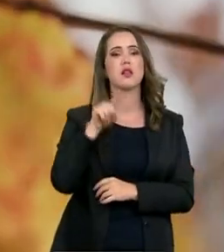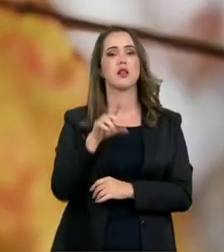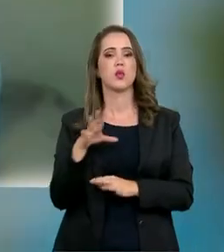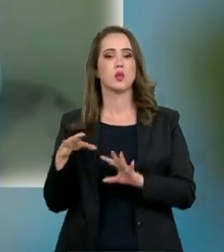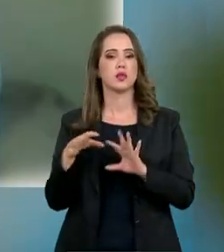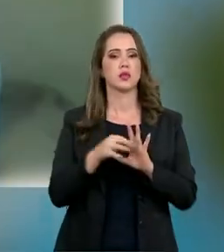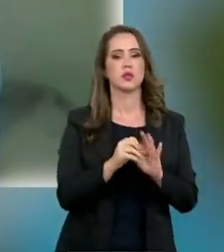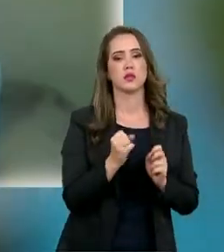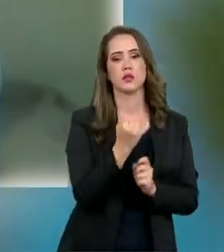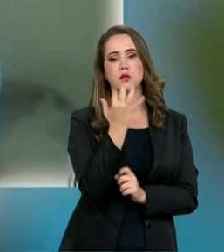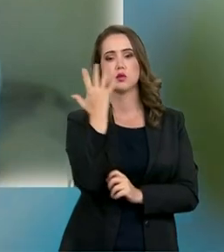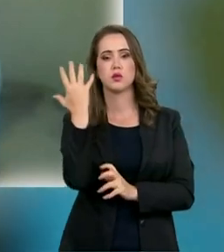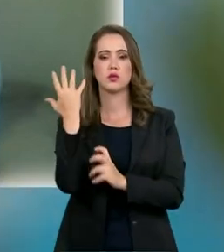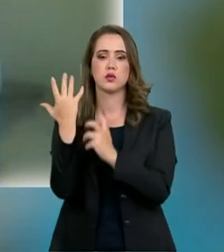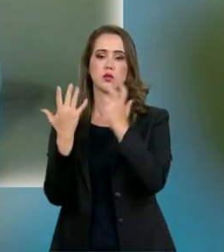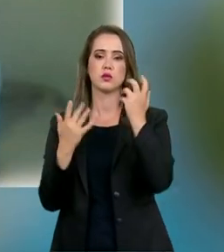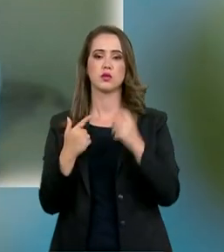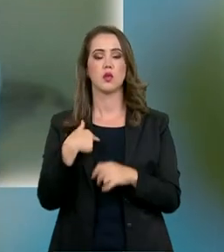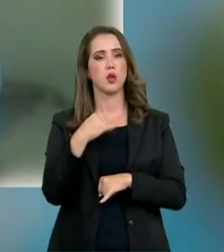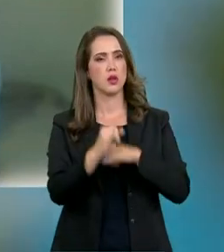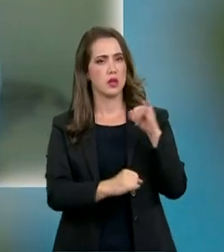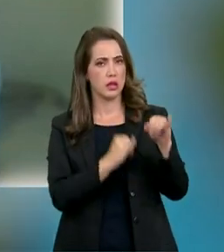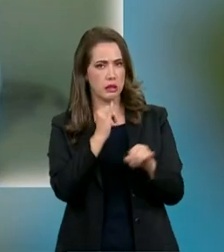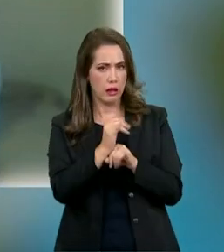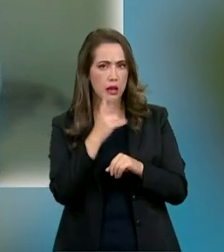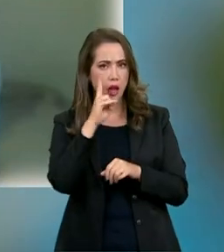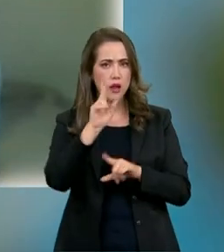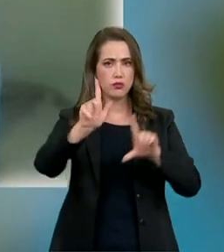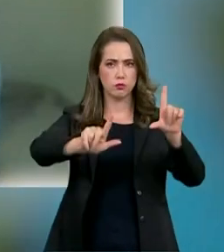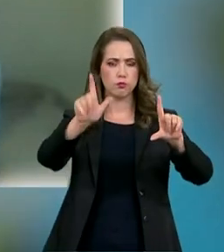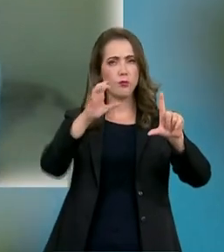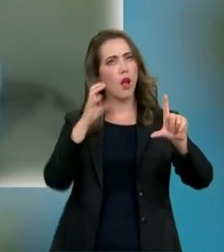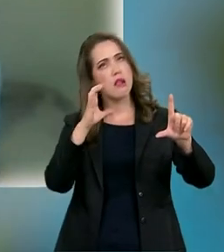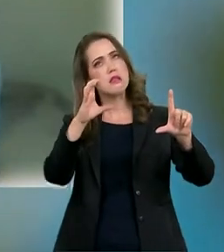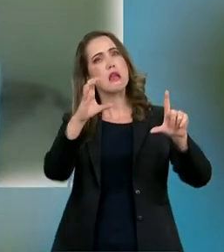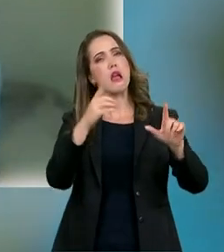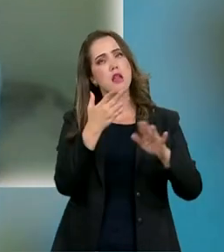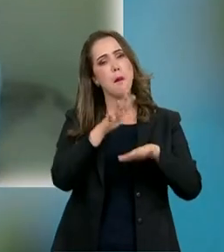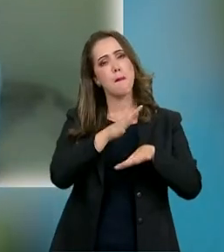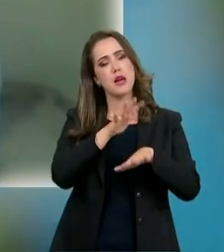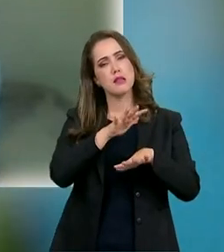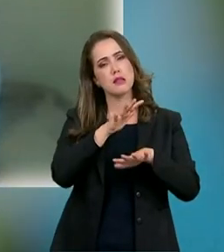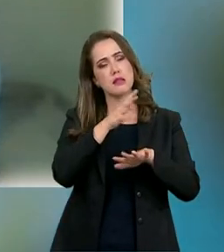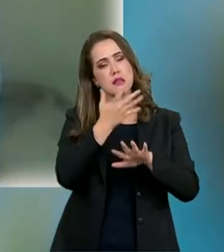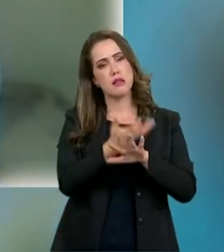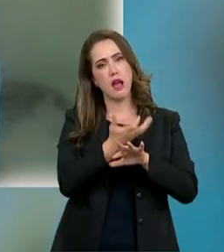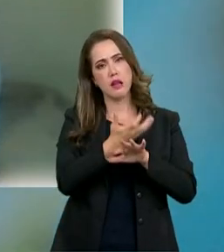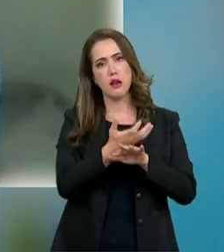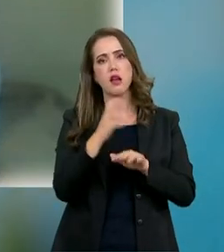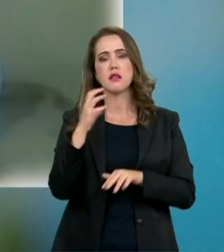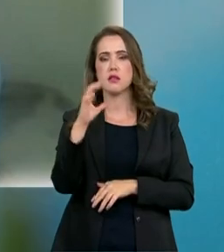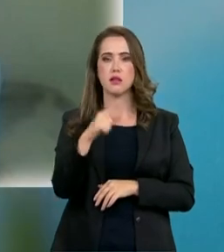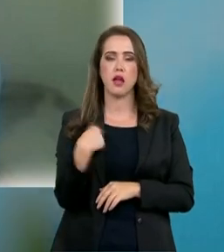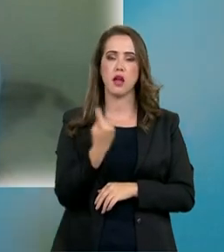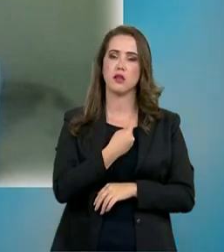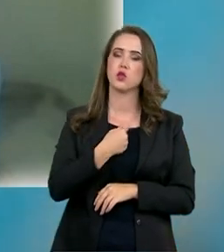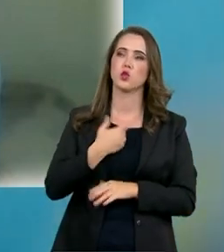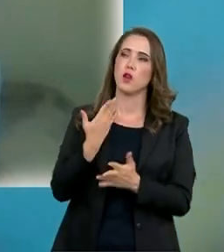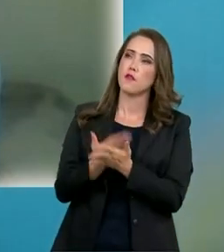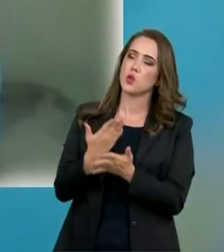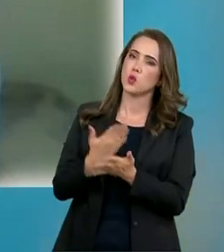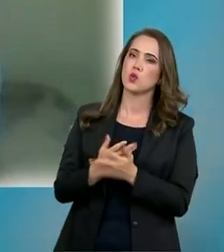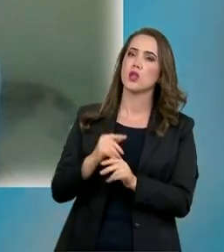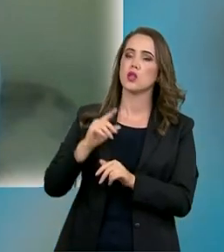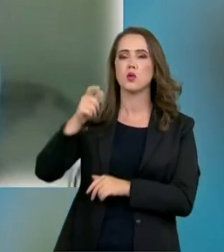forte. Através das minhas aulas online, que eu estava na aula de ciência, a gente estava estudando sobre conscientização ambiental,